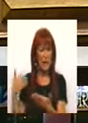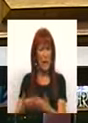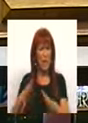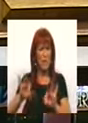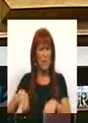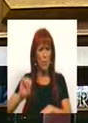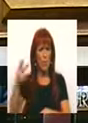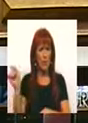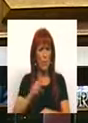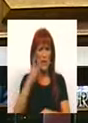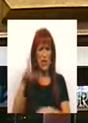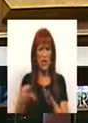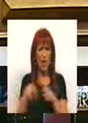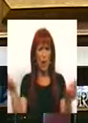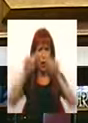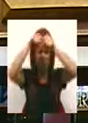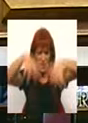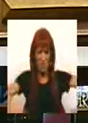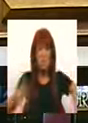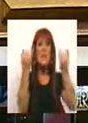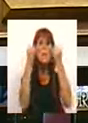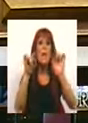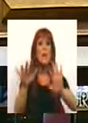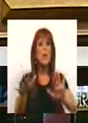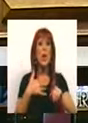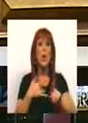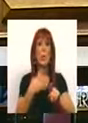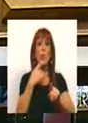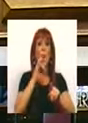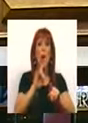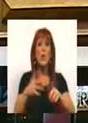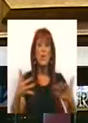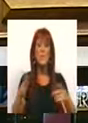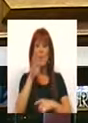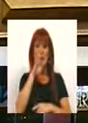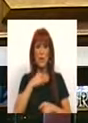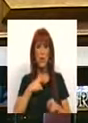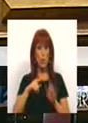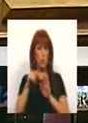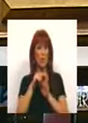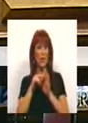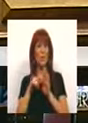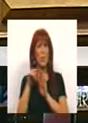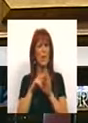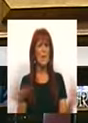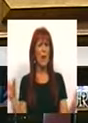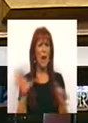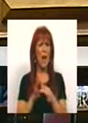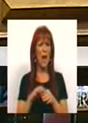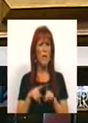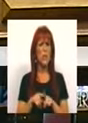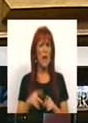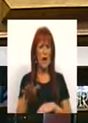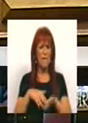primeiro trimestre da nova lei orgânica, mas independentemente disso, o que eu lhe queria perguntar era se o princípio que tem que ver com